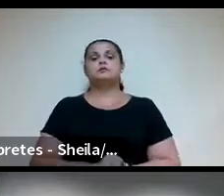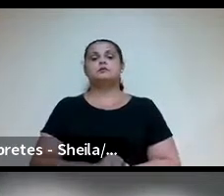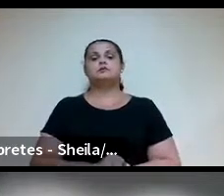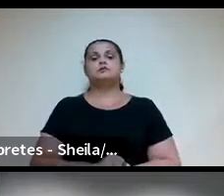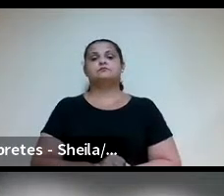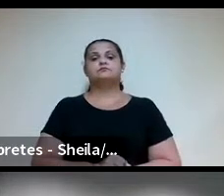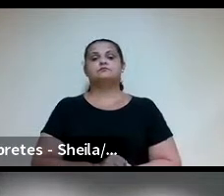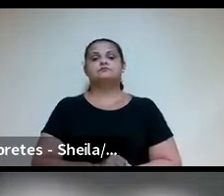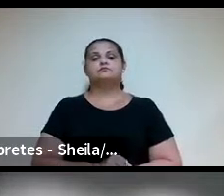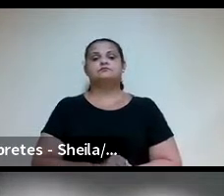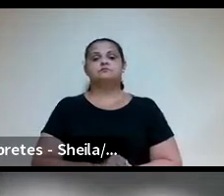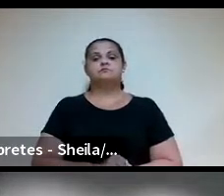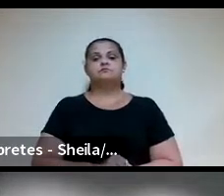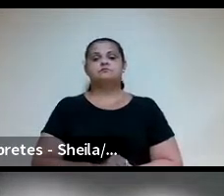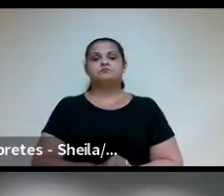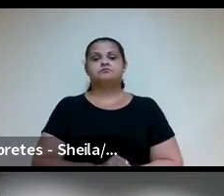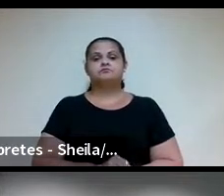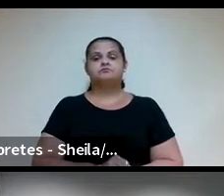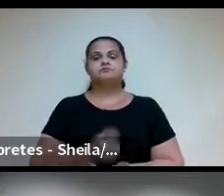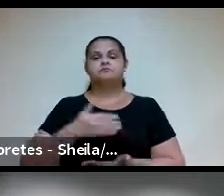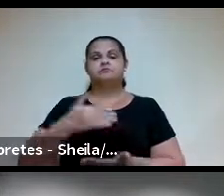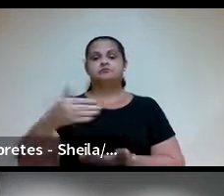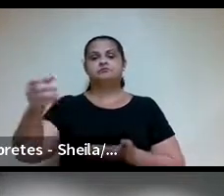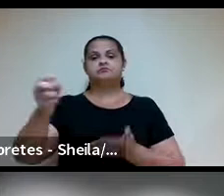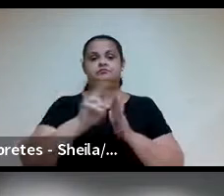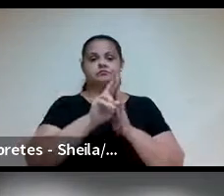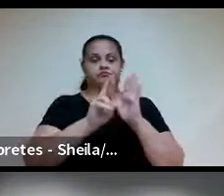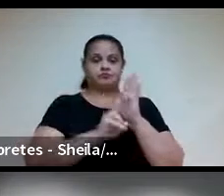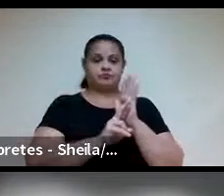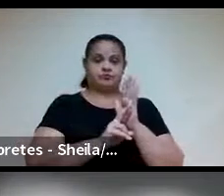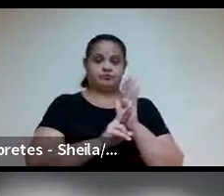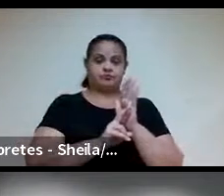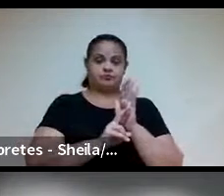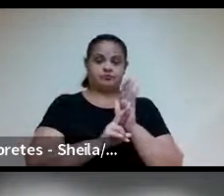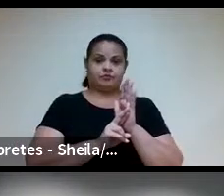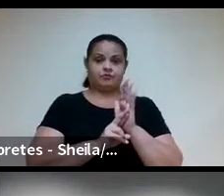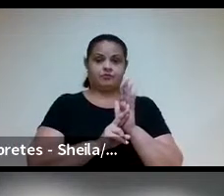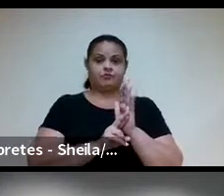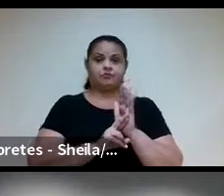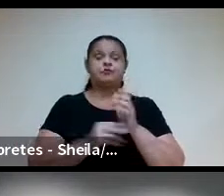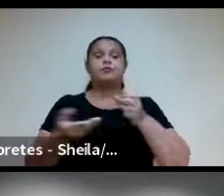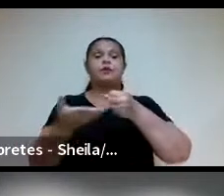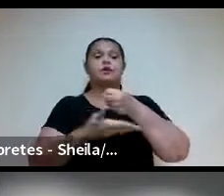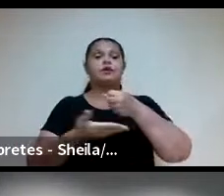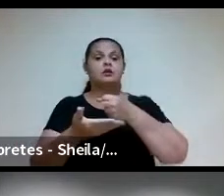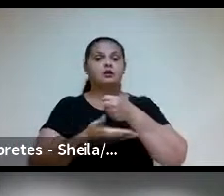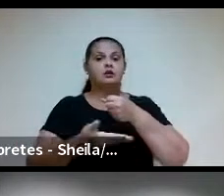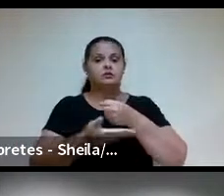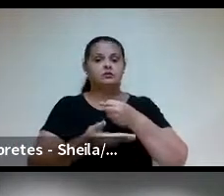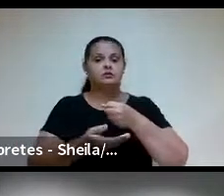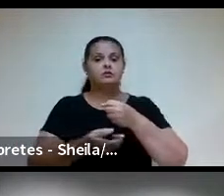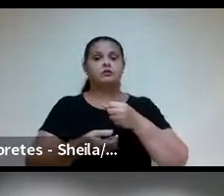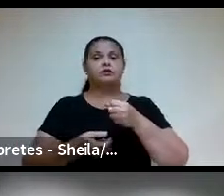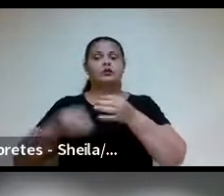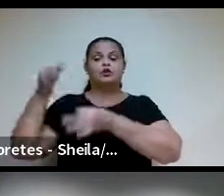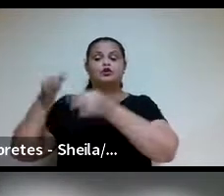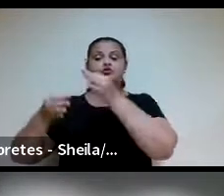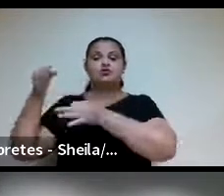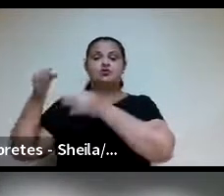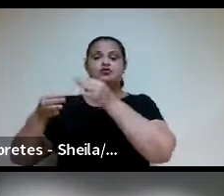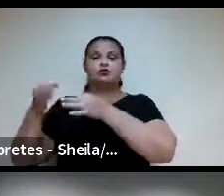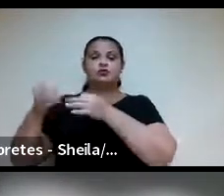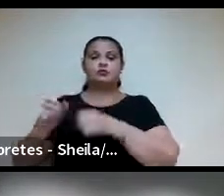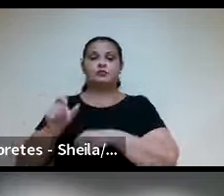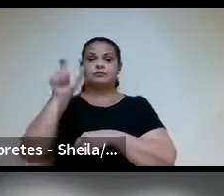Excelência apresentou. Prossiga, doutor. Ok. Das preliminares de coisa julgada e de inadequação da via eleita.